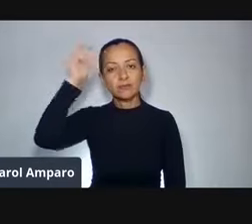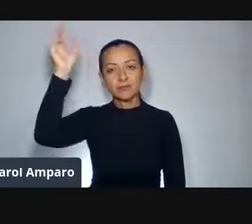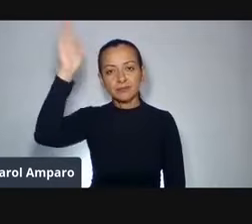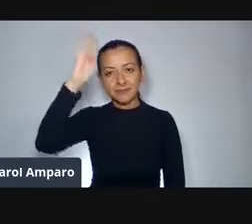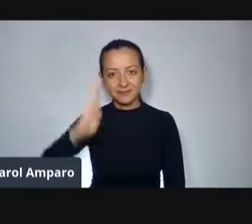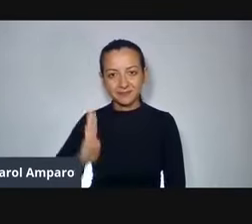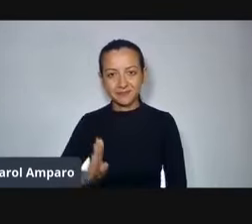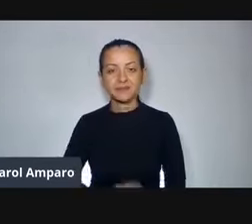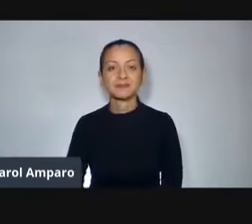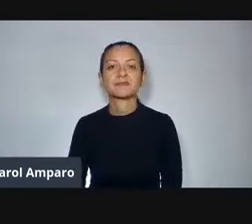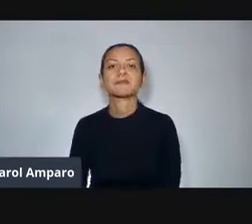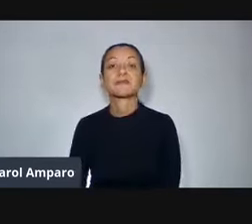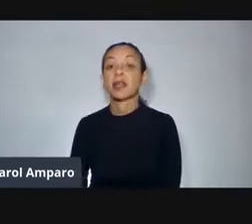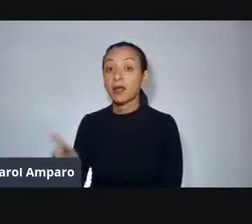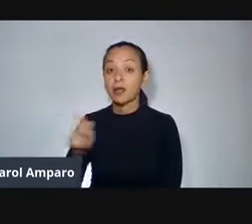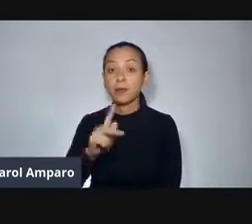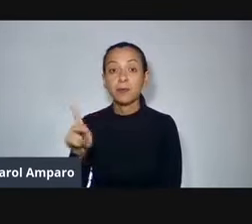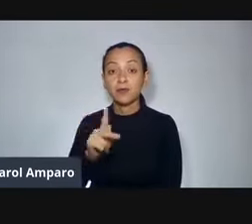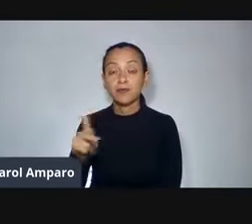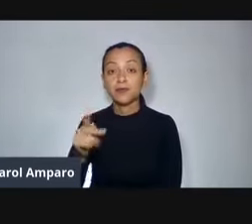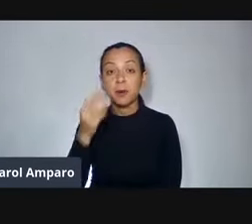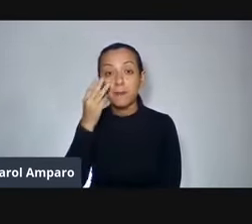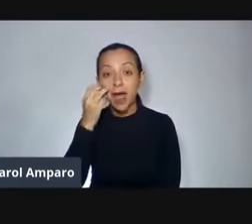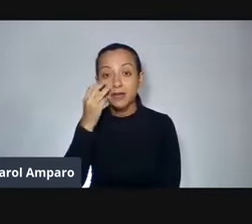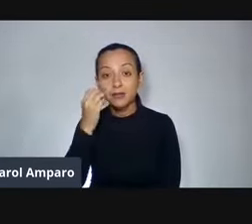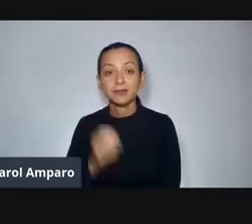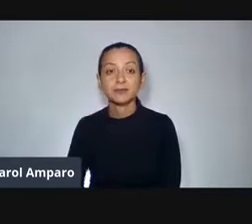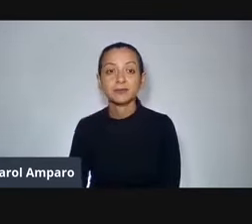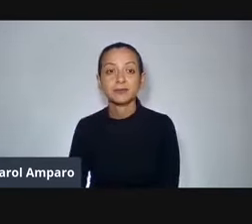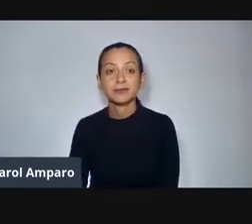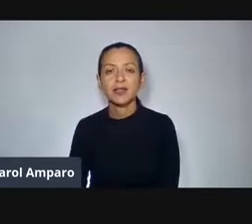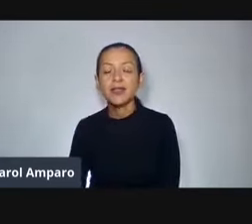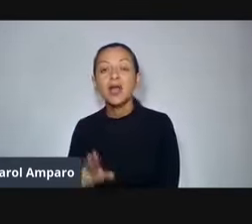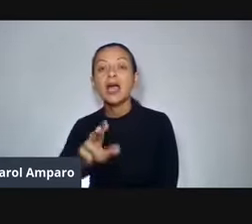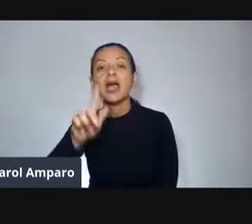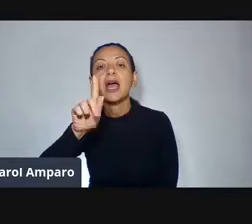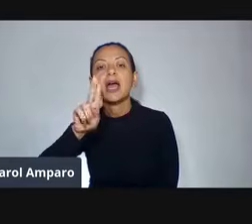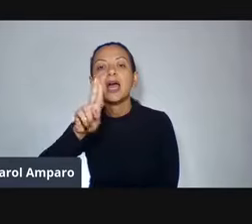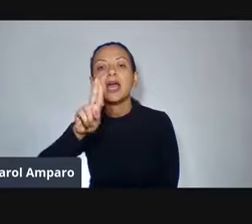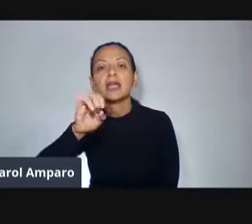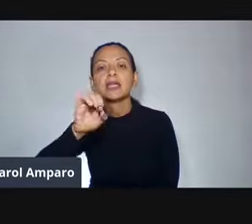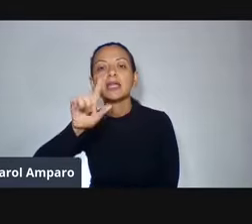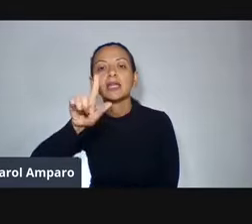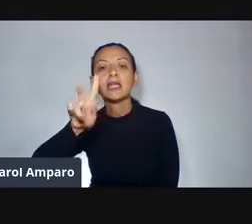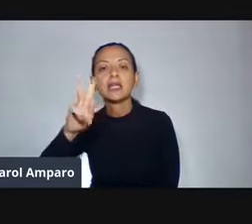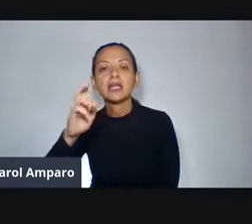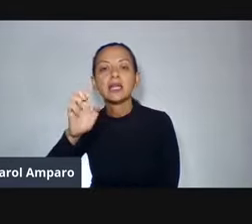Mestre Márcio, você poderia, Guilherme, né, passar um pouquinho